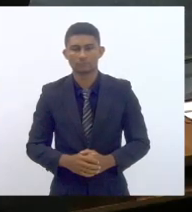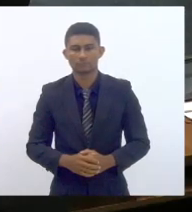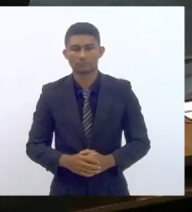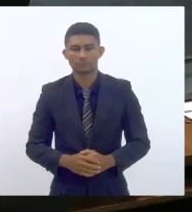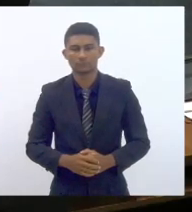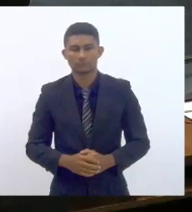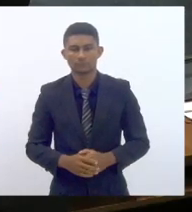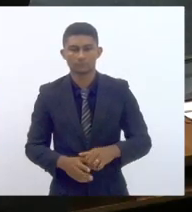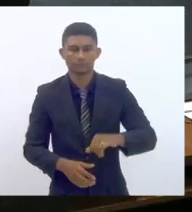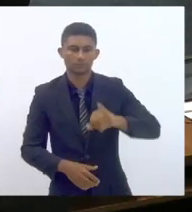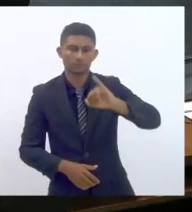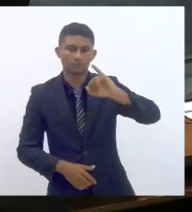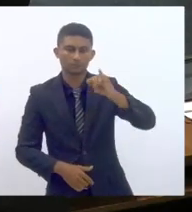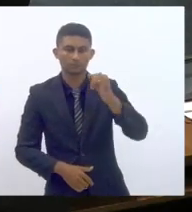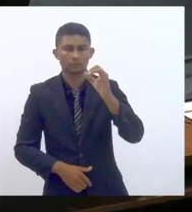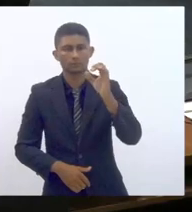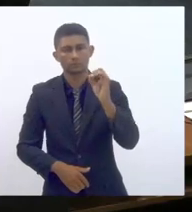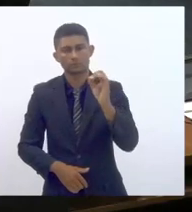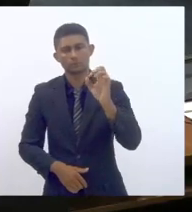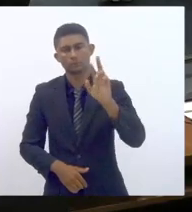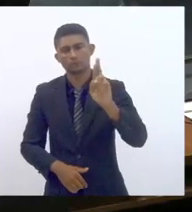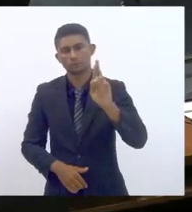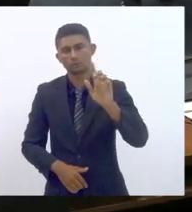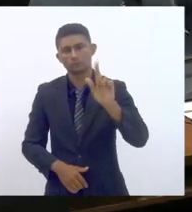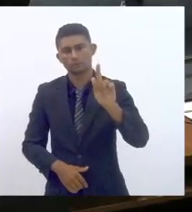Deputado Jorge Felipe Neto.